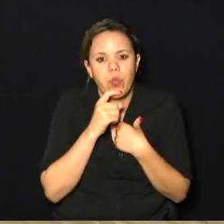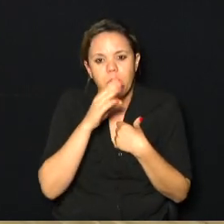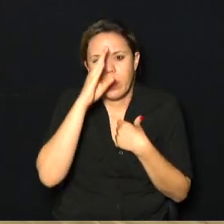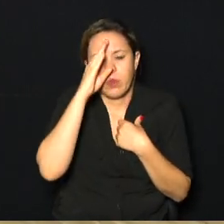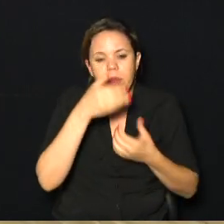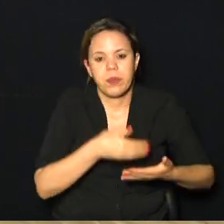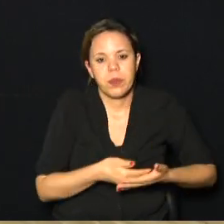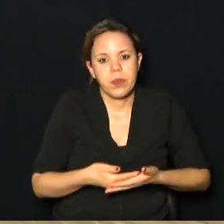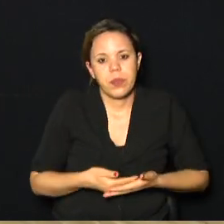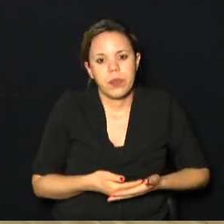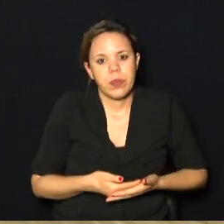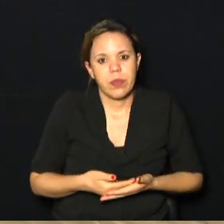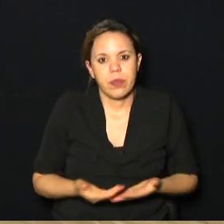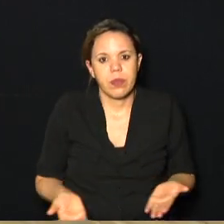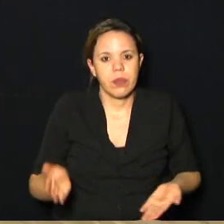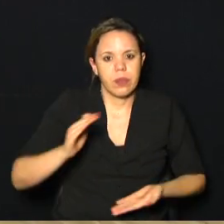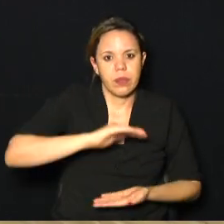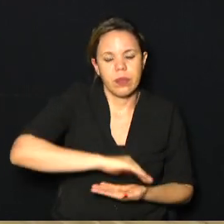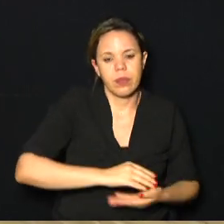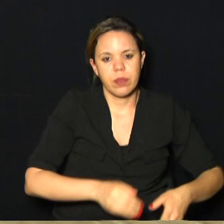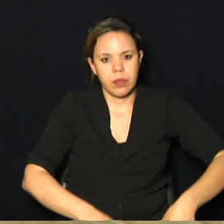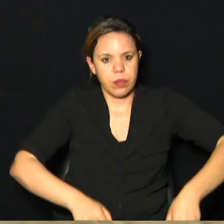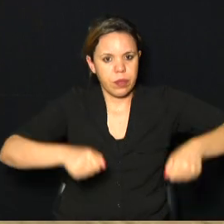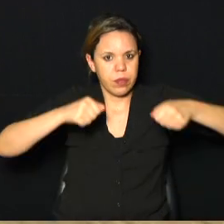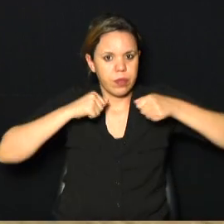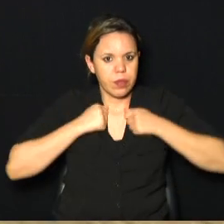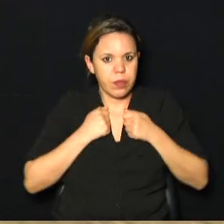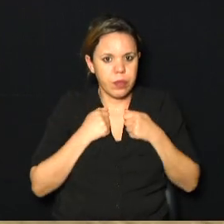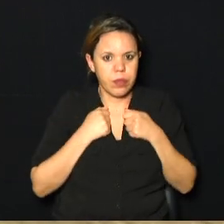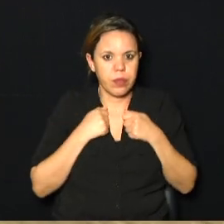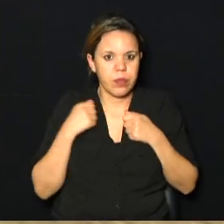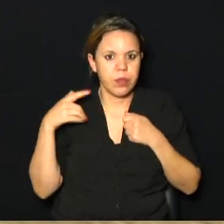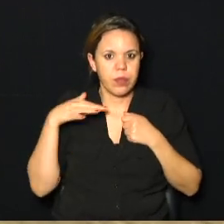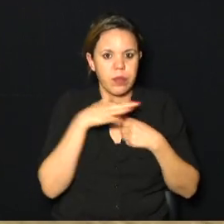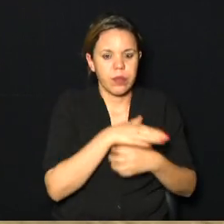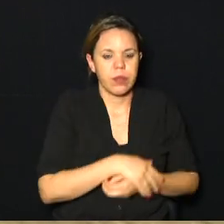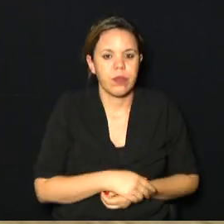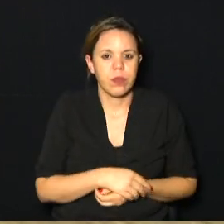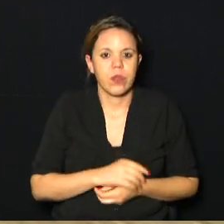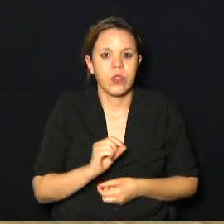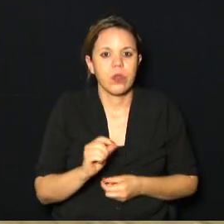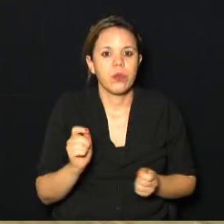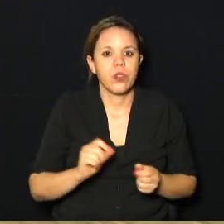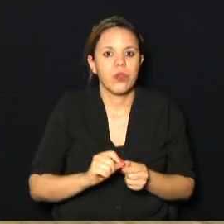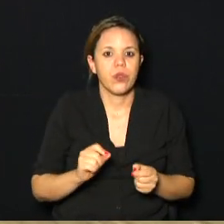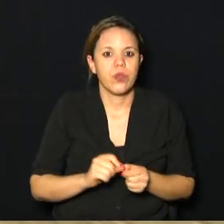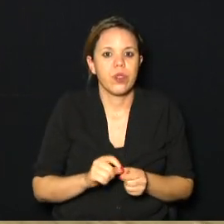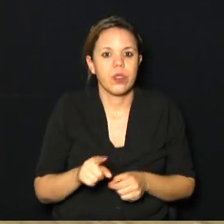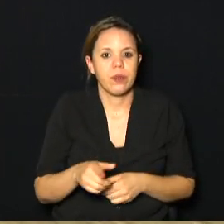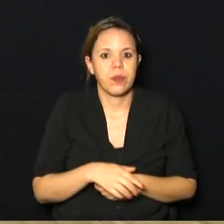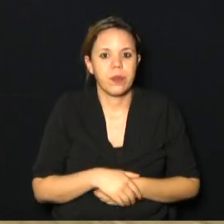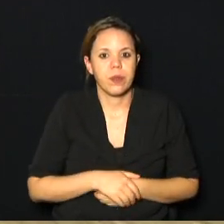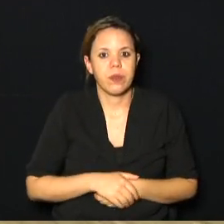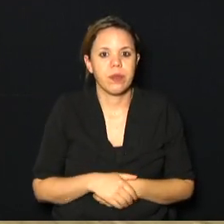para os bebês, deixar enrolar numa mantinha, caprichar nas roupas mais quentinhas. Mas o que a gente pode fazer além